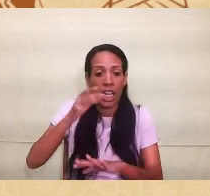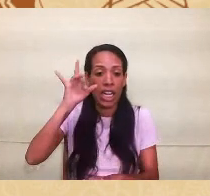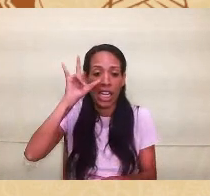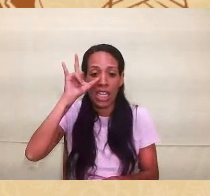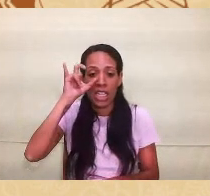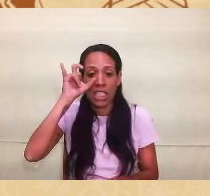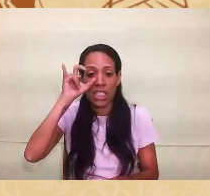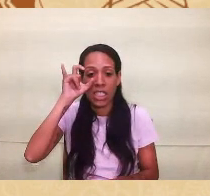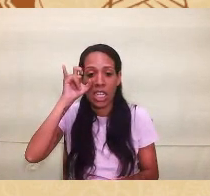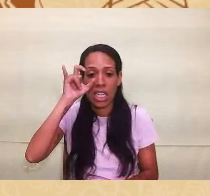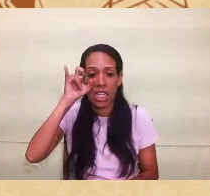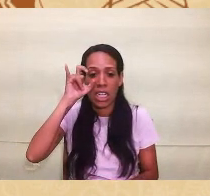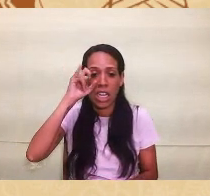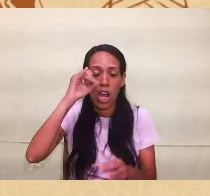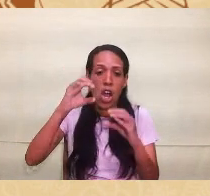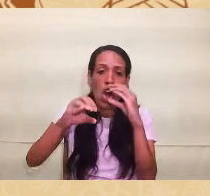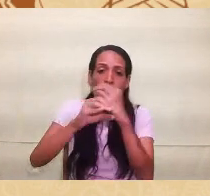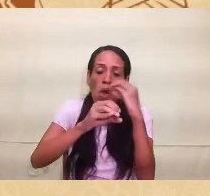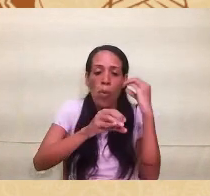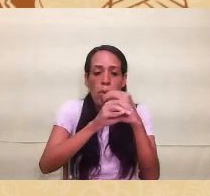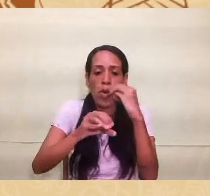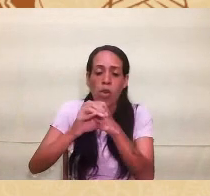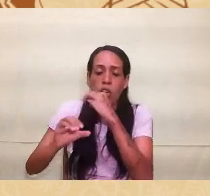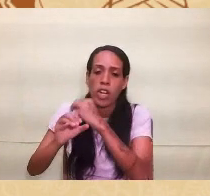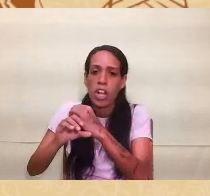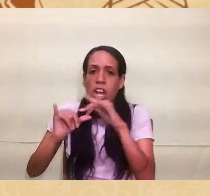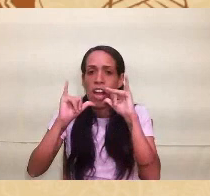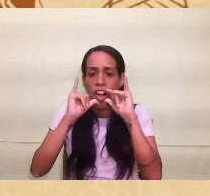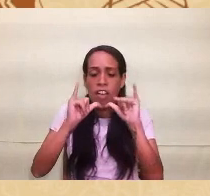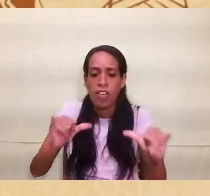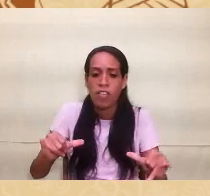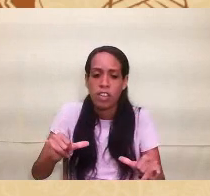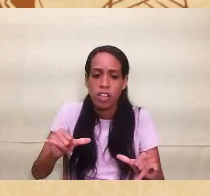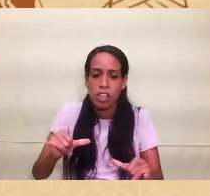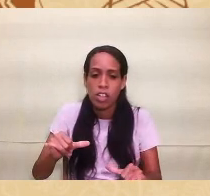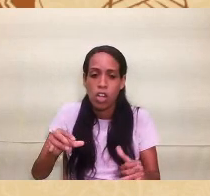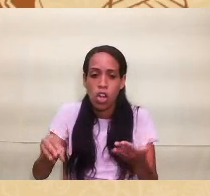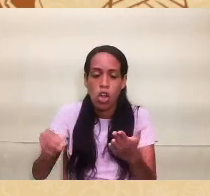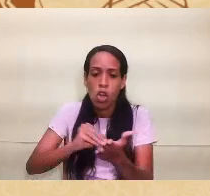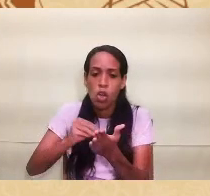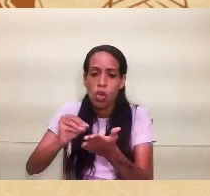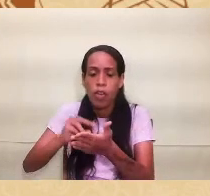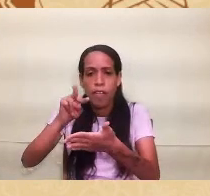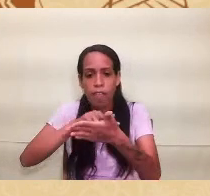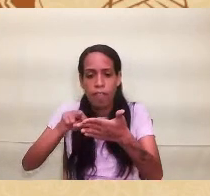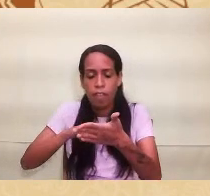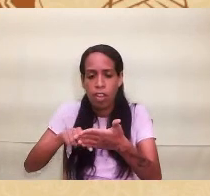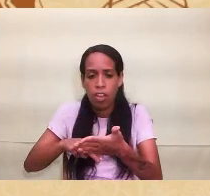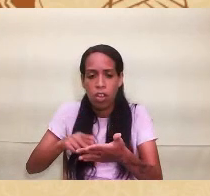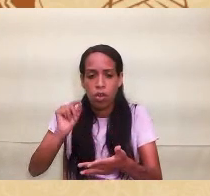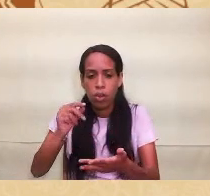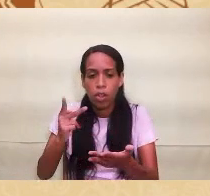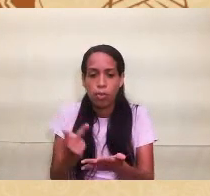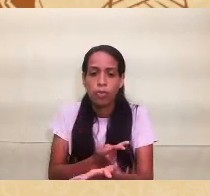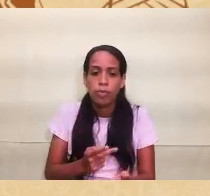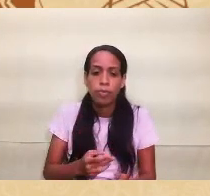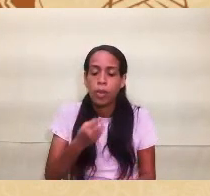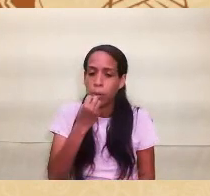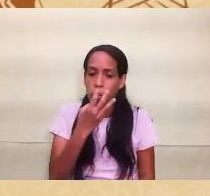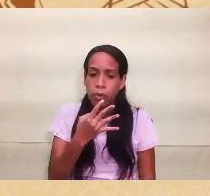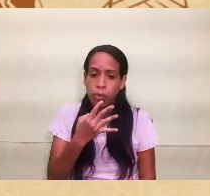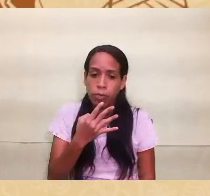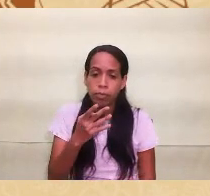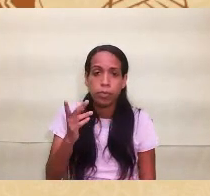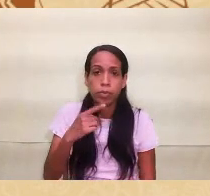Instagram para comunicar, informar, colocando textos, falando da nossa luta, tá certo? Bom, eu vou